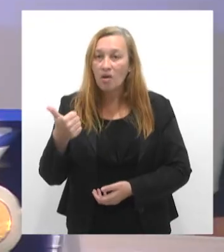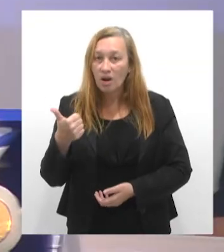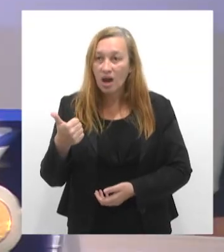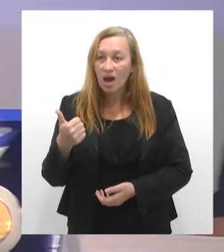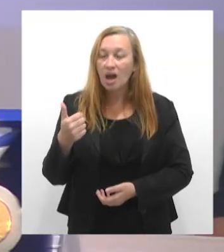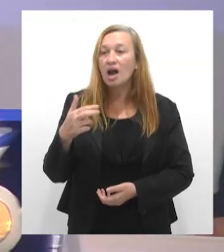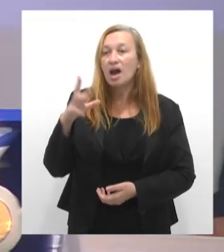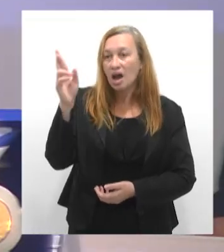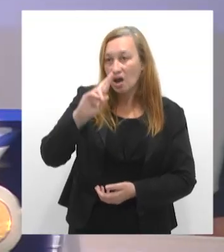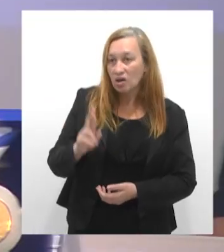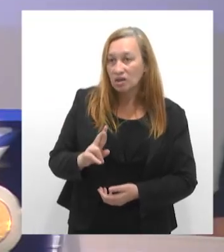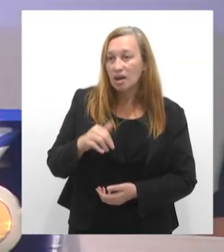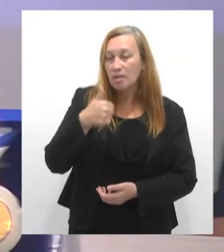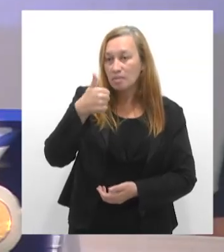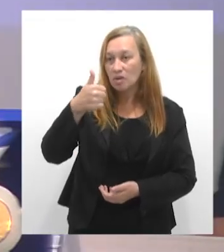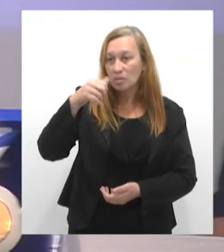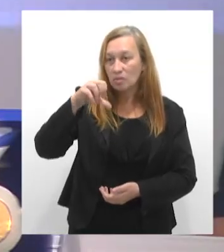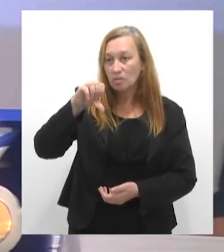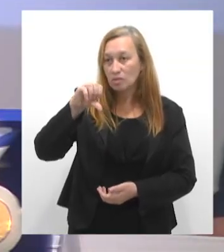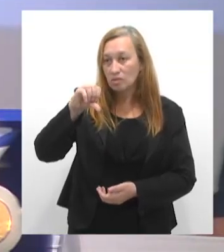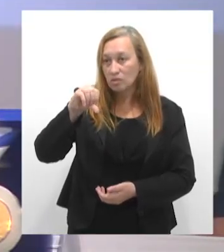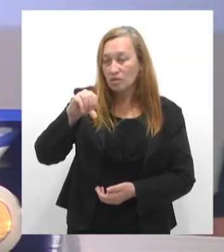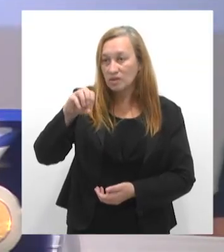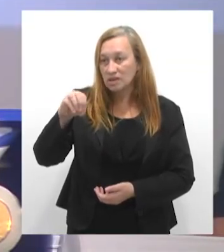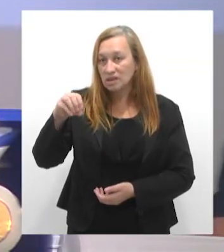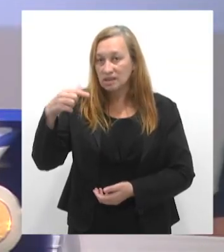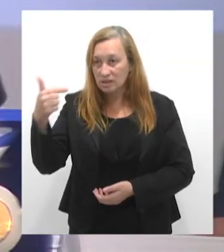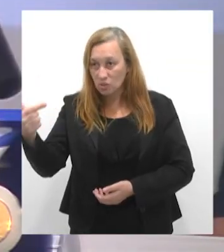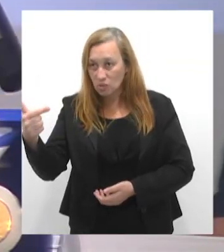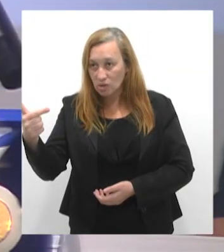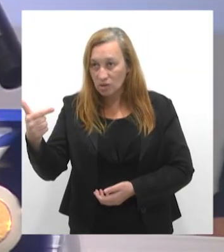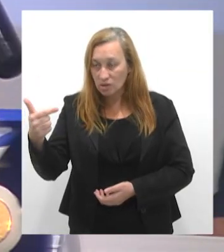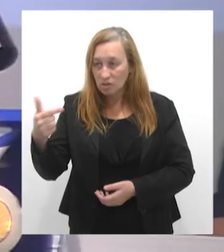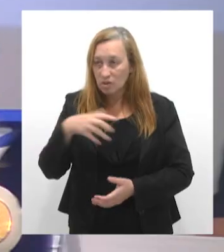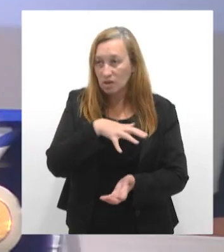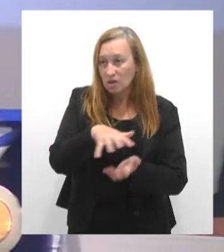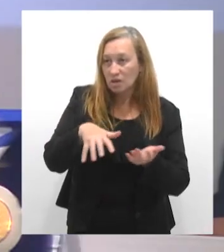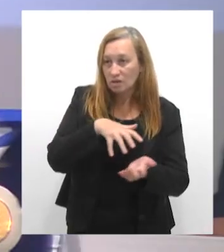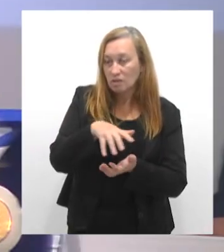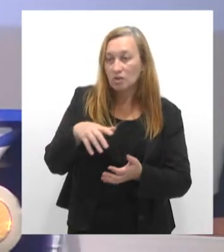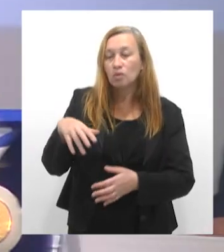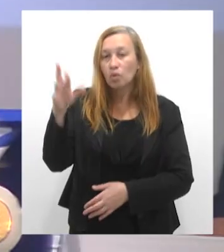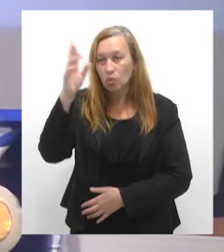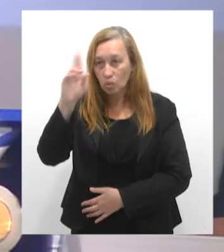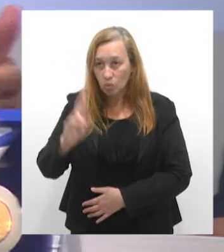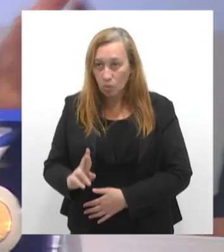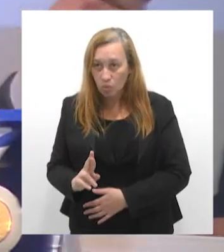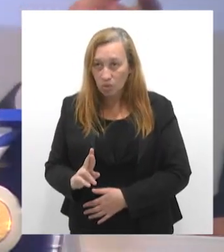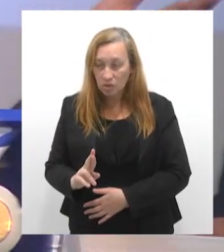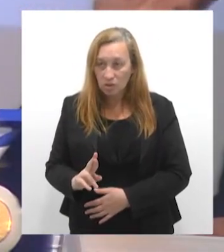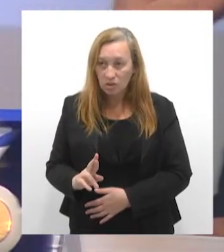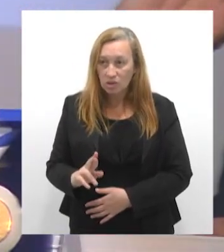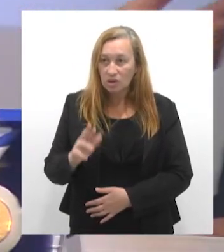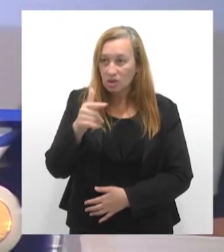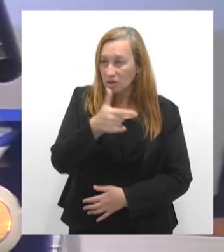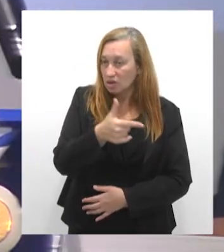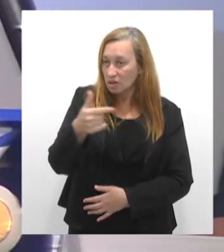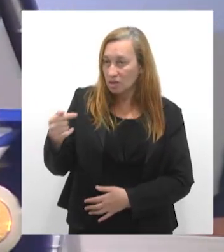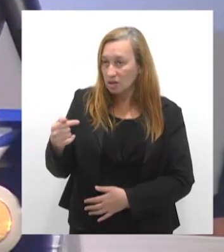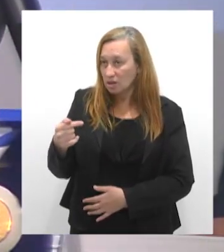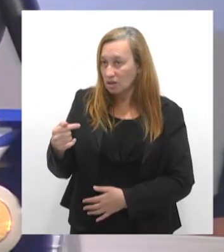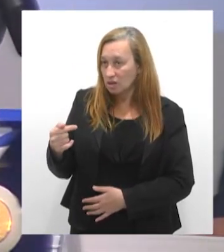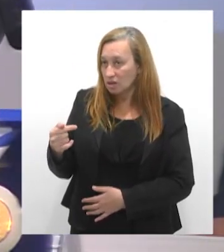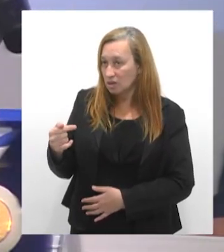em 1902, fundamentou a Revolução Russa de 17, que o senhor